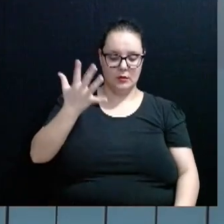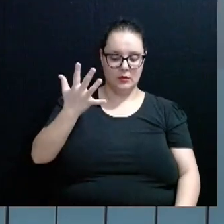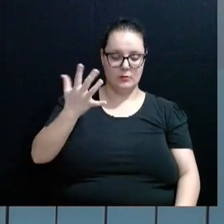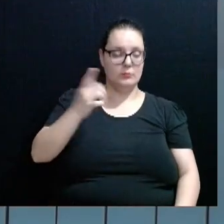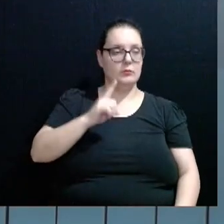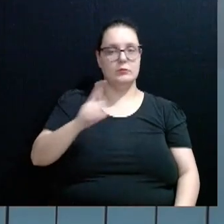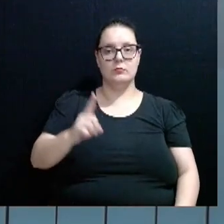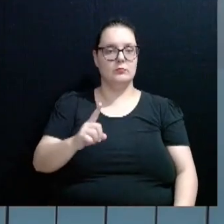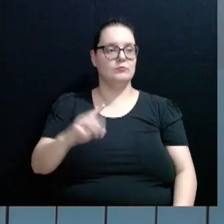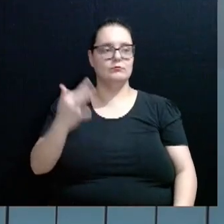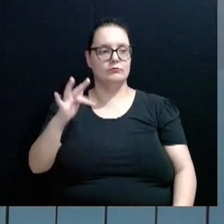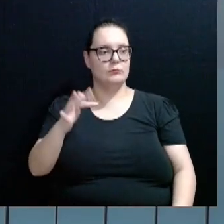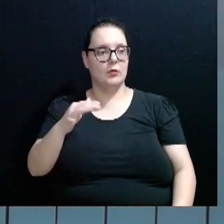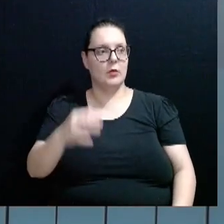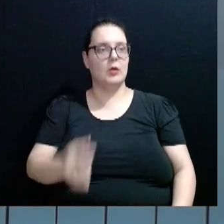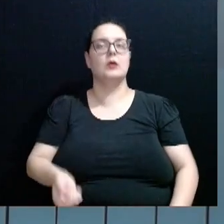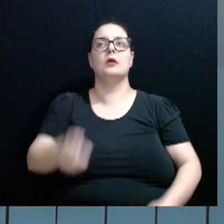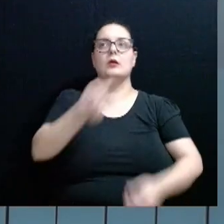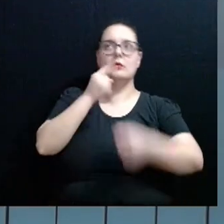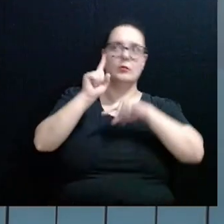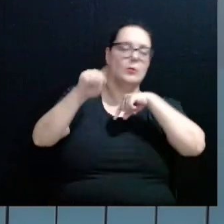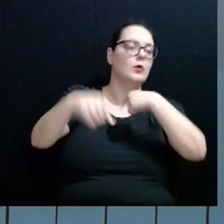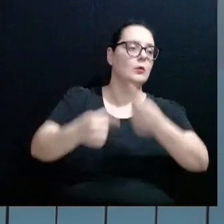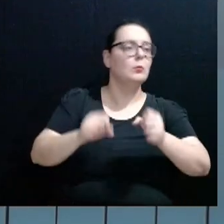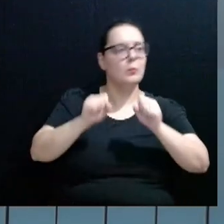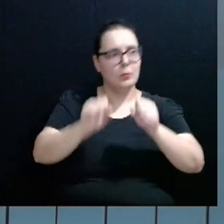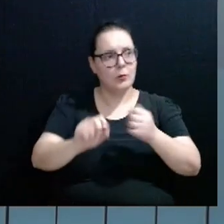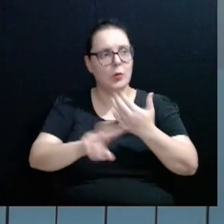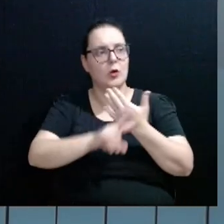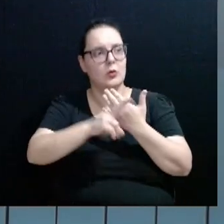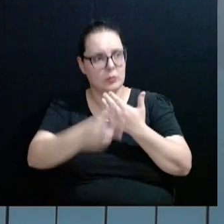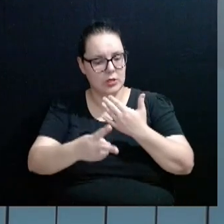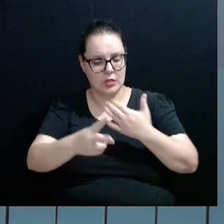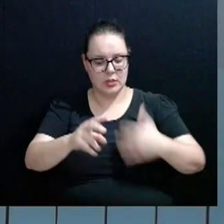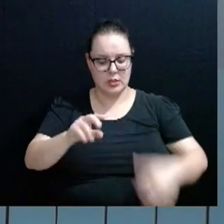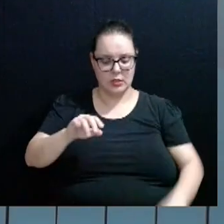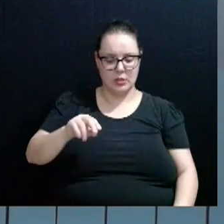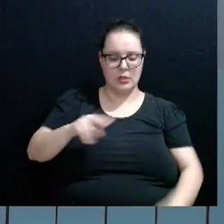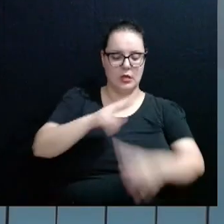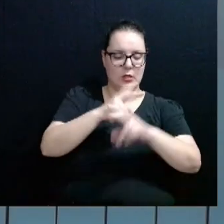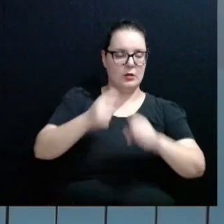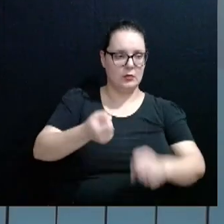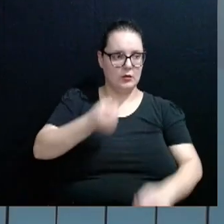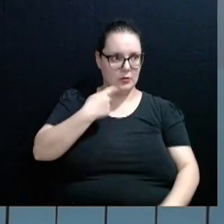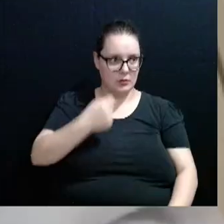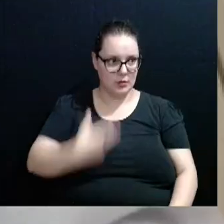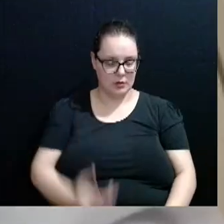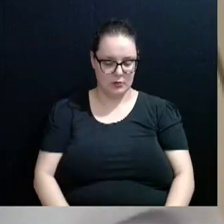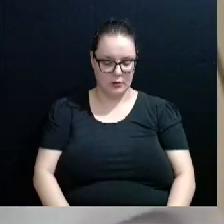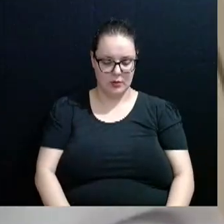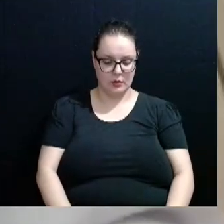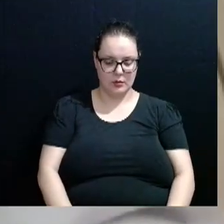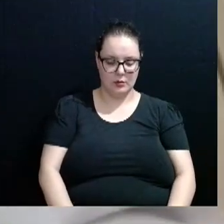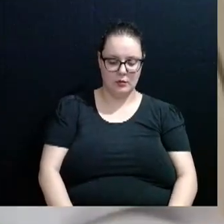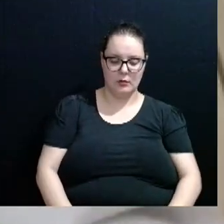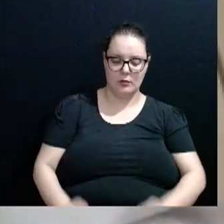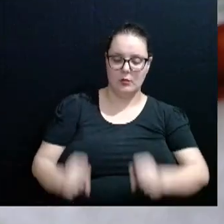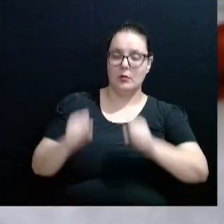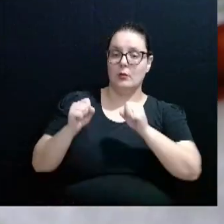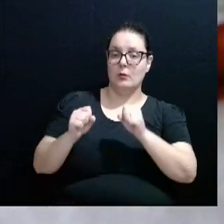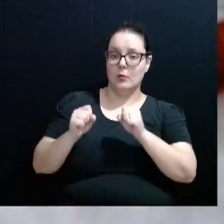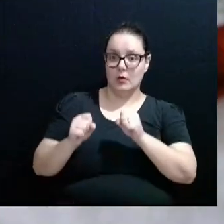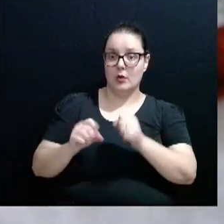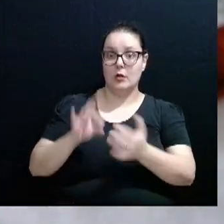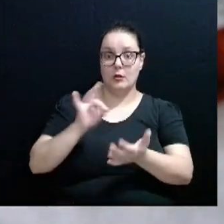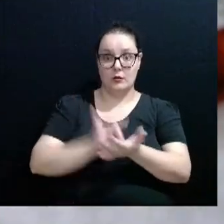já toma outro. Isso pode ocasionar também essa intoxicação? Pode. Na verdade,